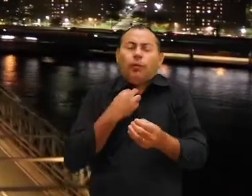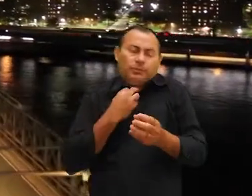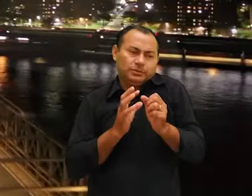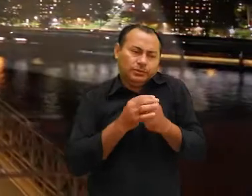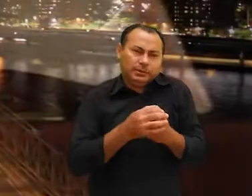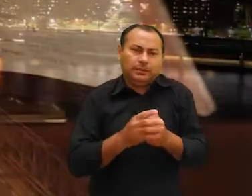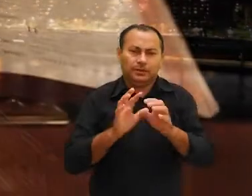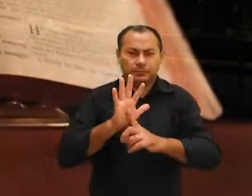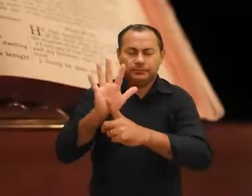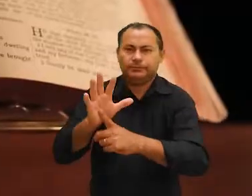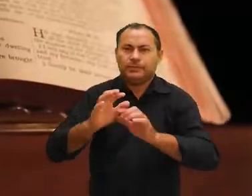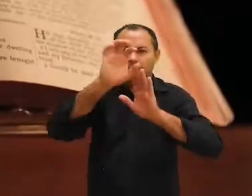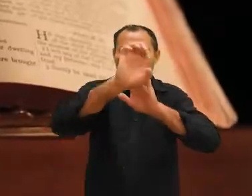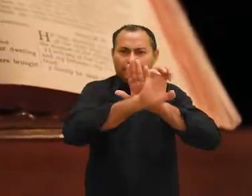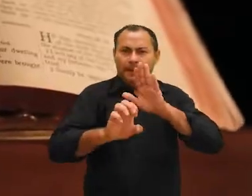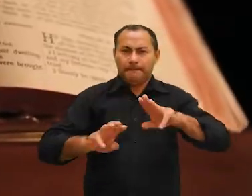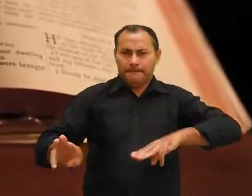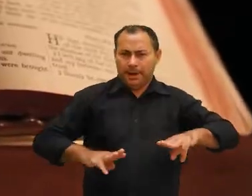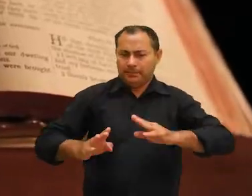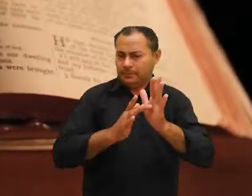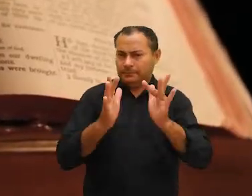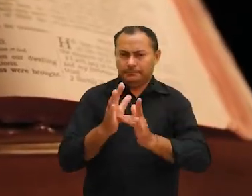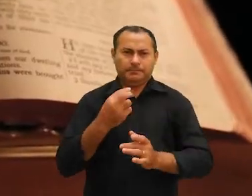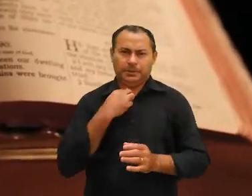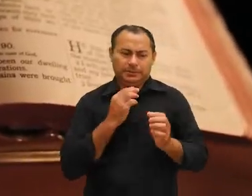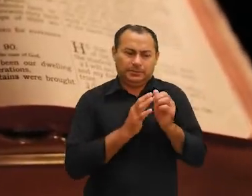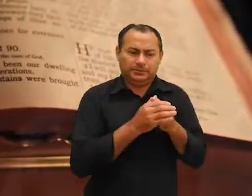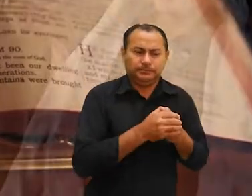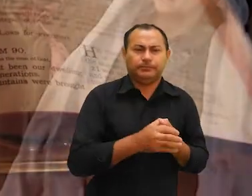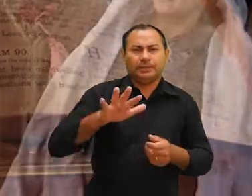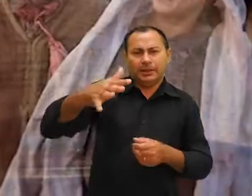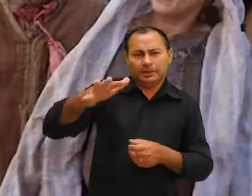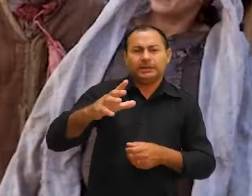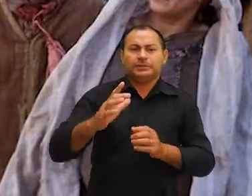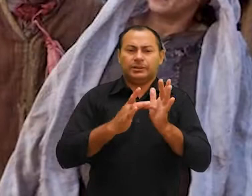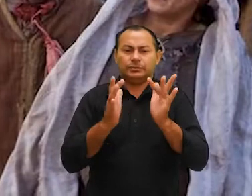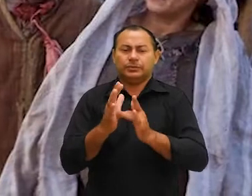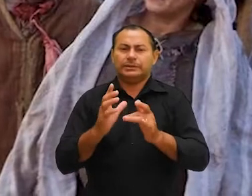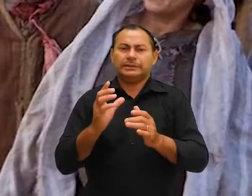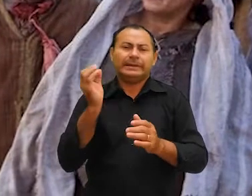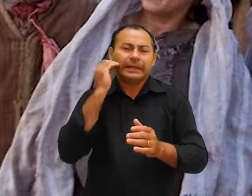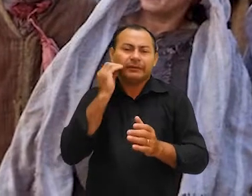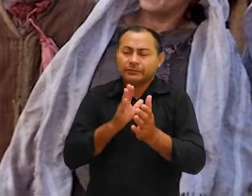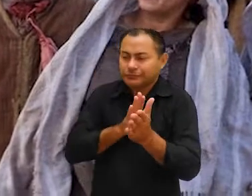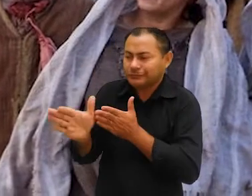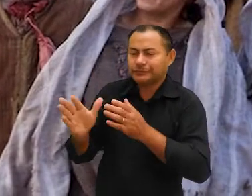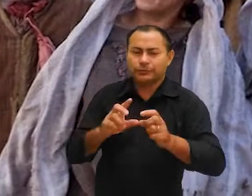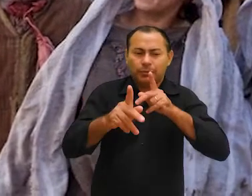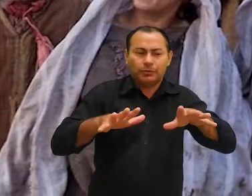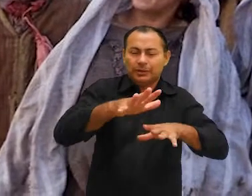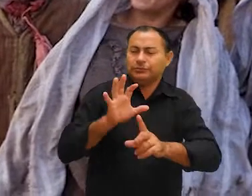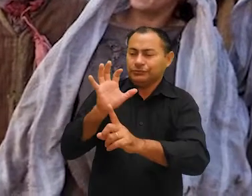ela fica em evidência o evangelho de Marcos conta que não podia ser escondido às vezes ele tentava escapar das multidões